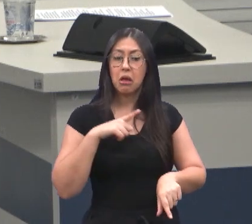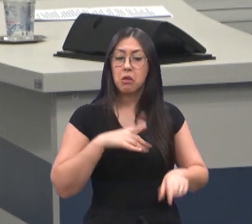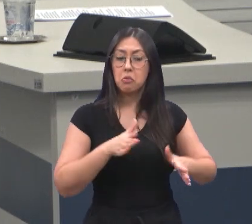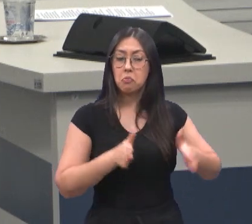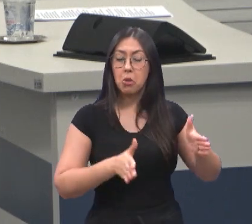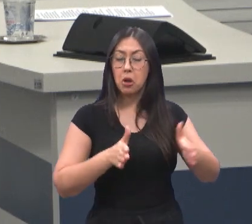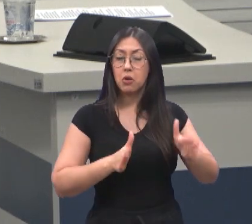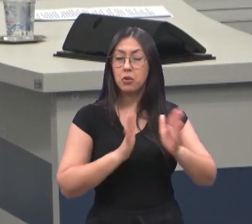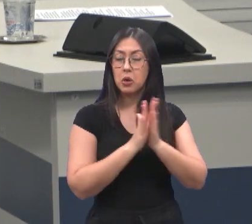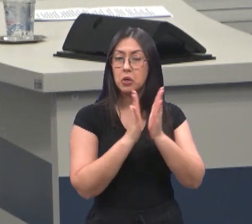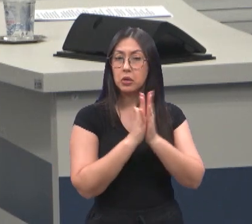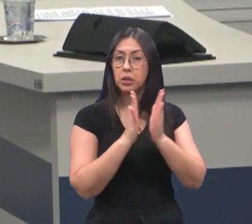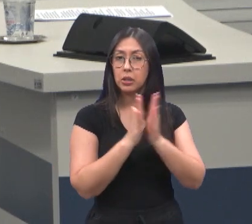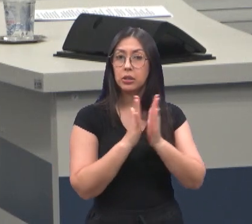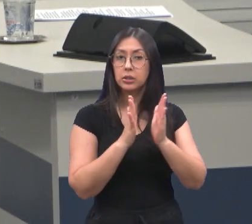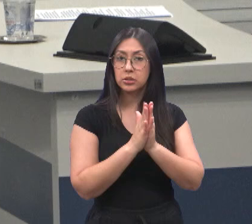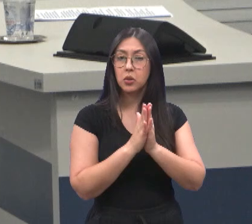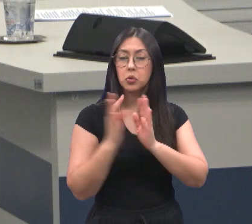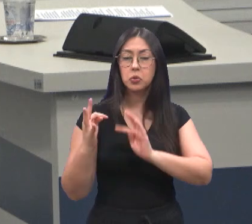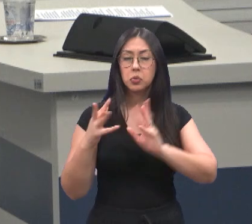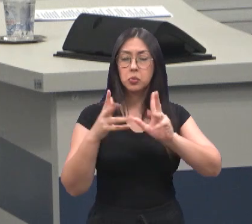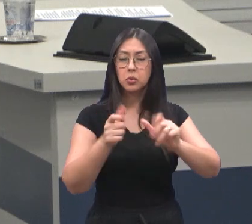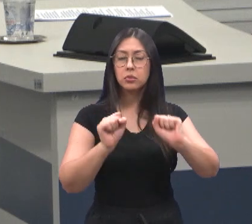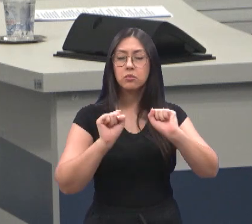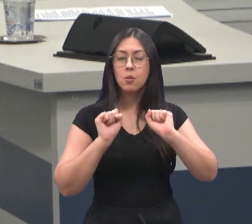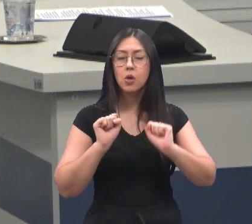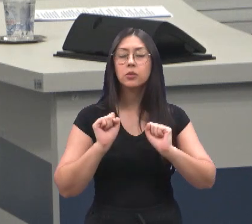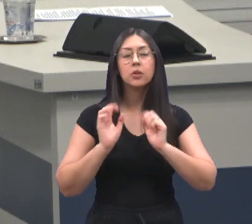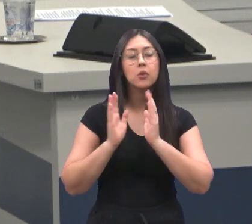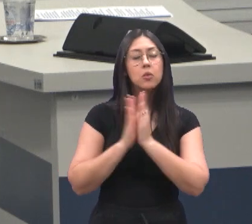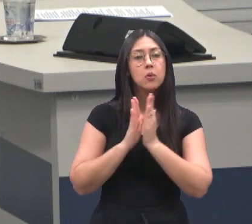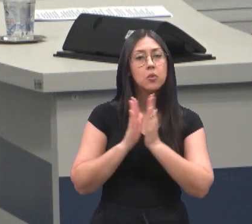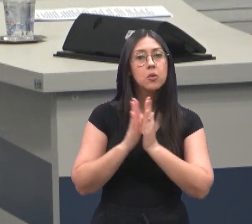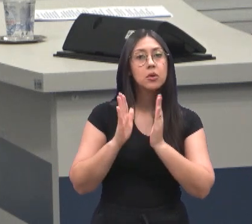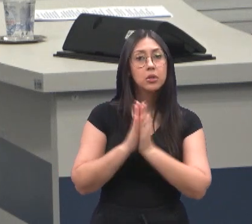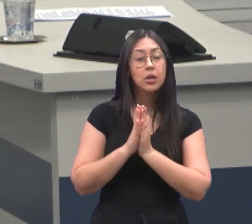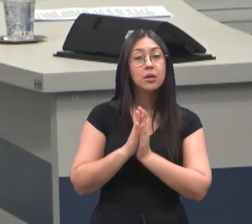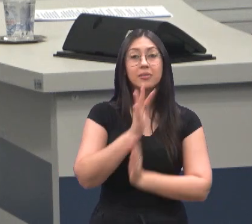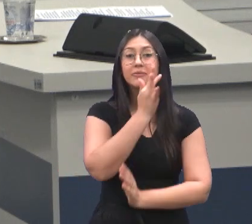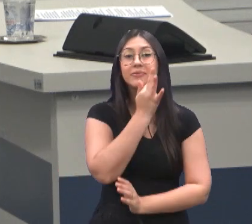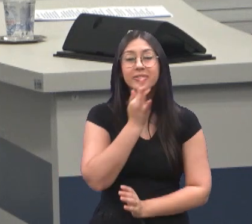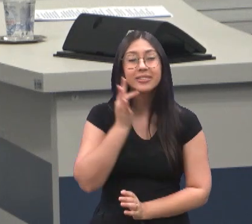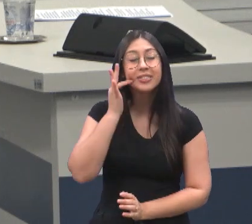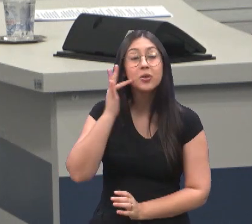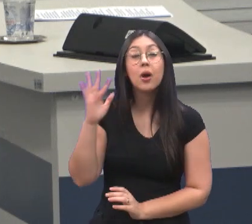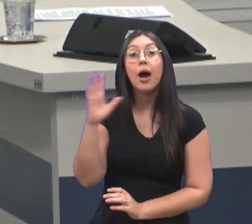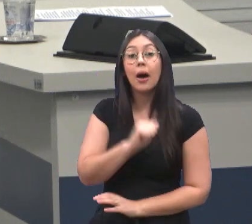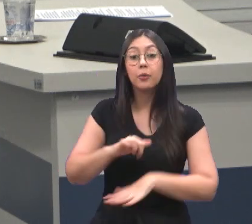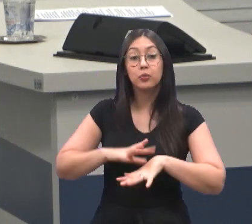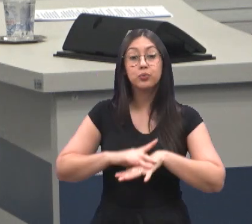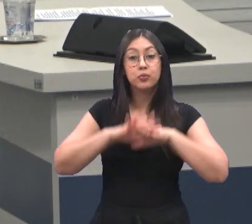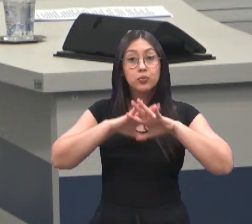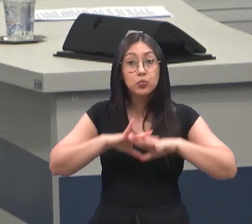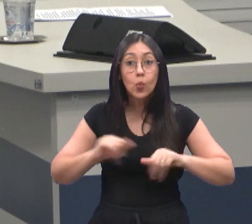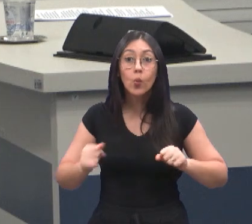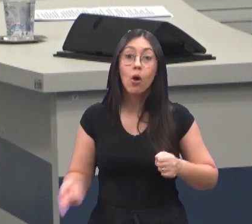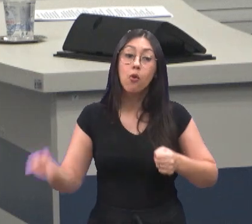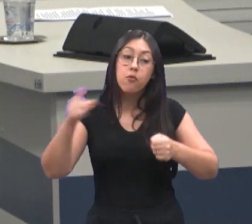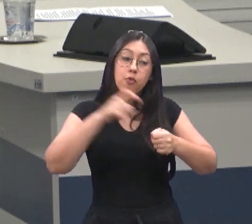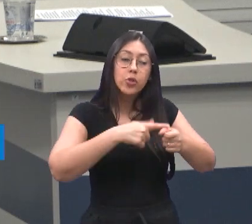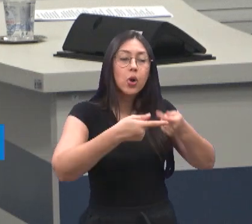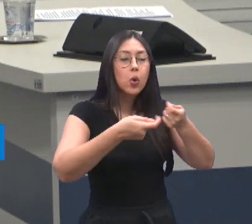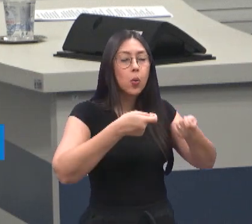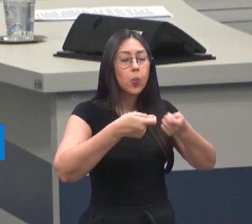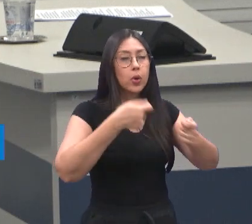e que todo mundo possa fazer a sua oração para que o nosso Papa Francisco volte o mais rápido a coordenar todos os trabalhos da nossa